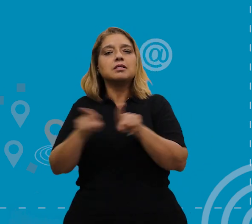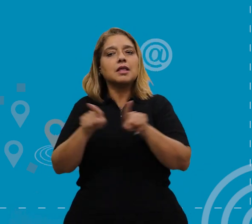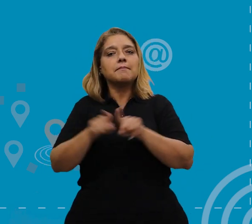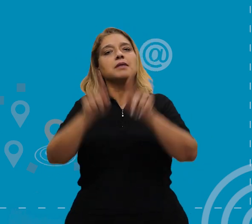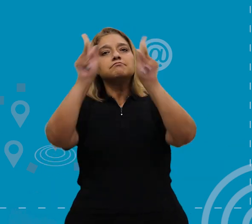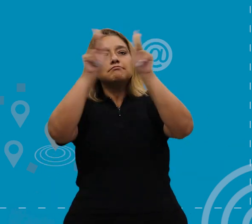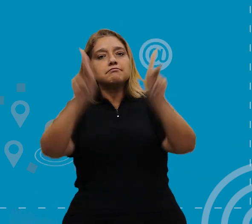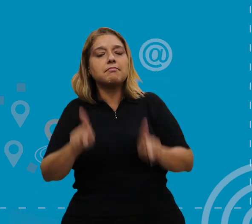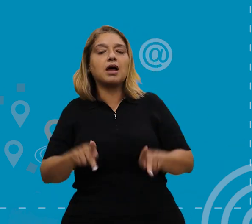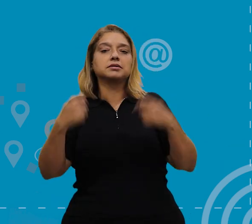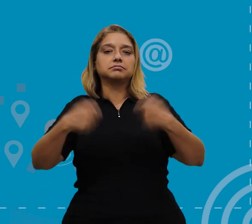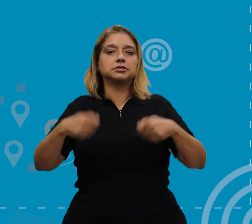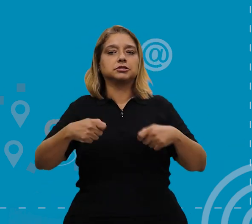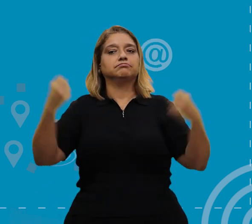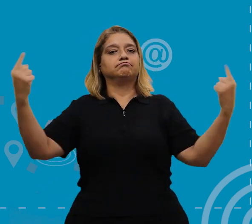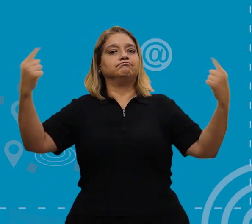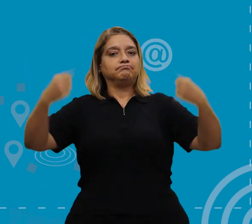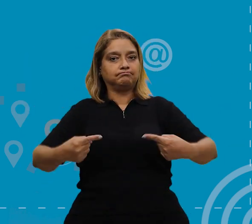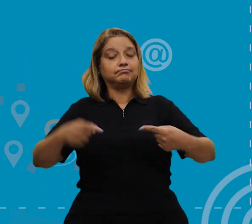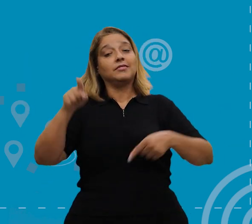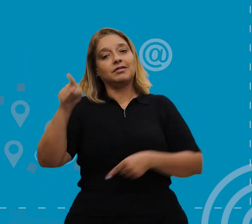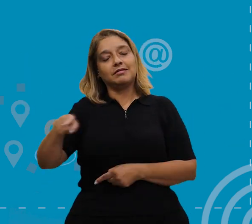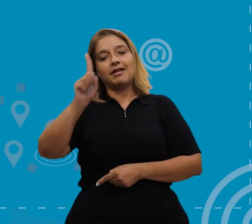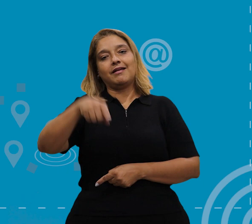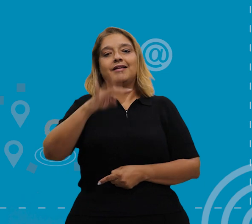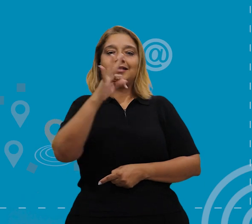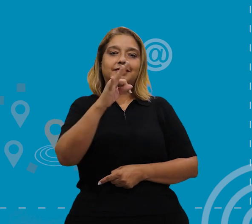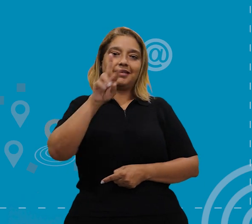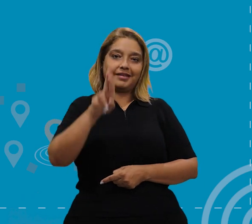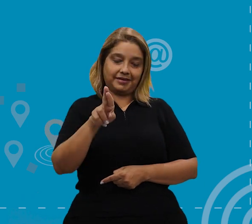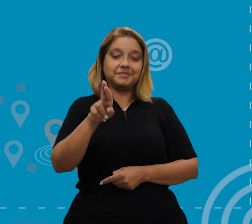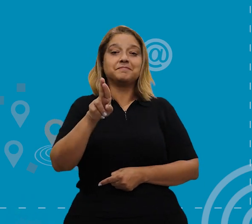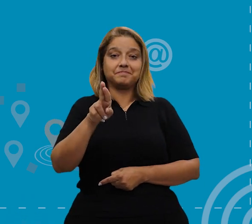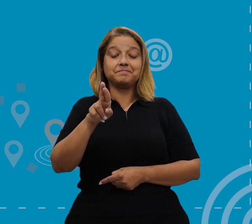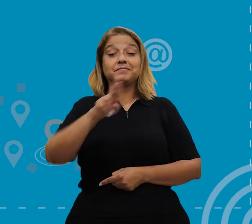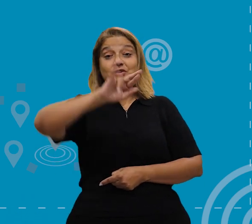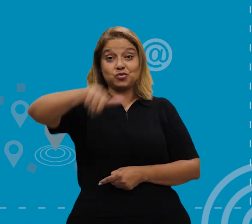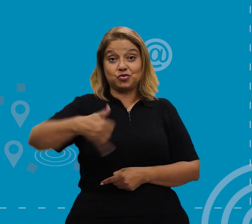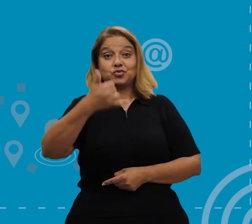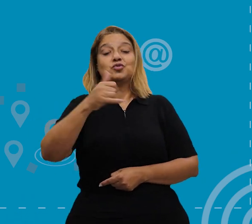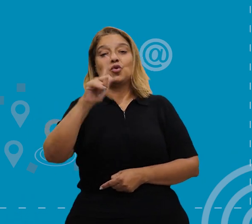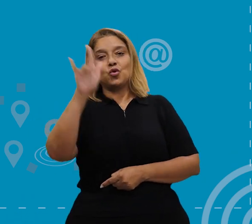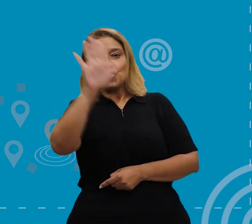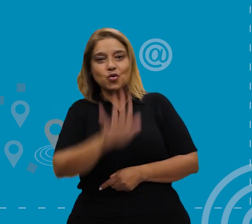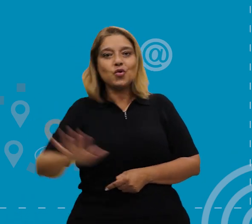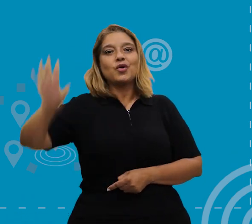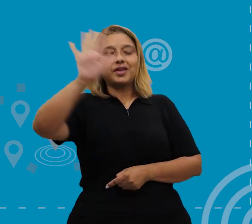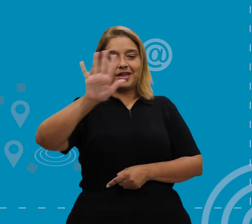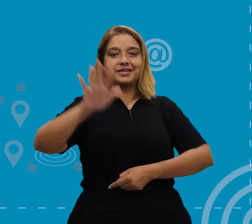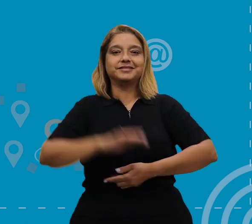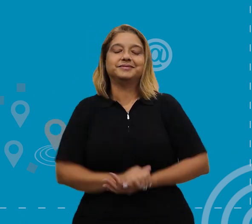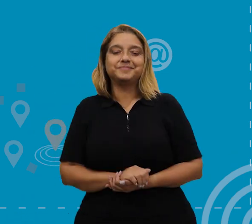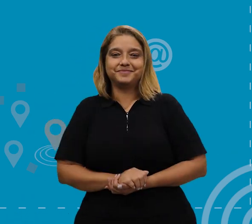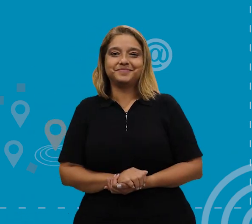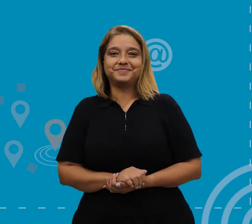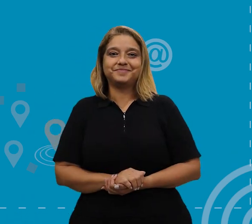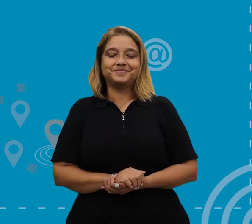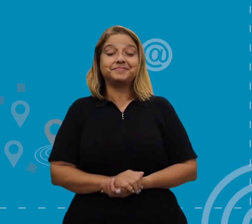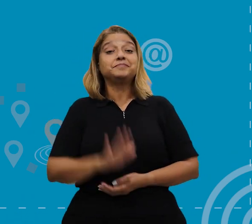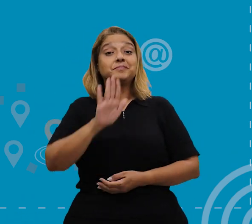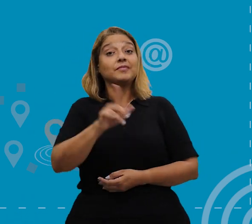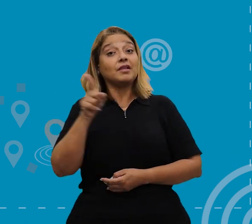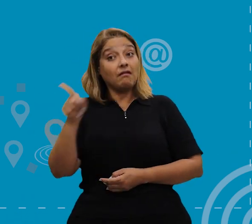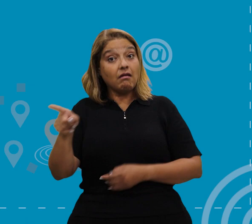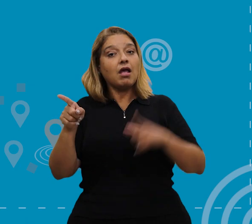restaurativa e construção de paz, pelo Tribunal de Justiça do Estado de Goiás. A professora Clédia